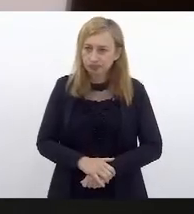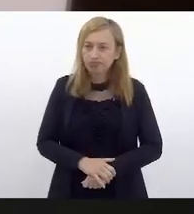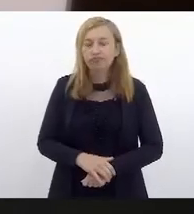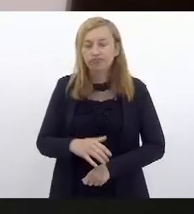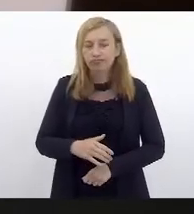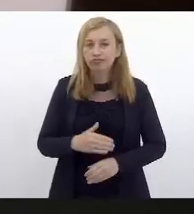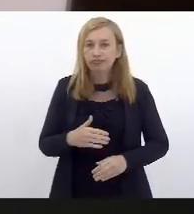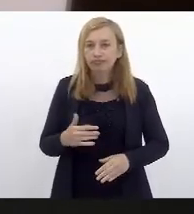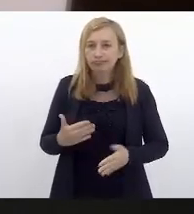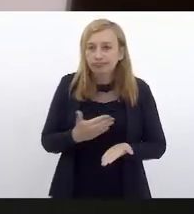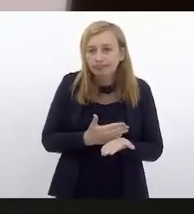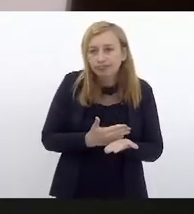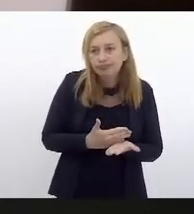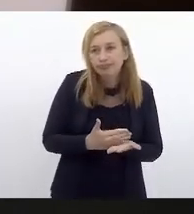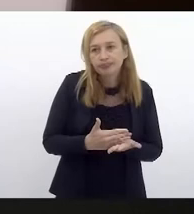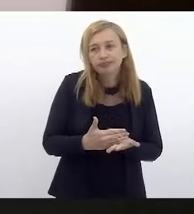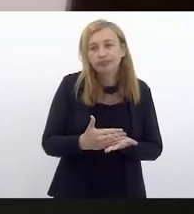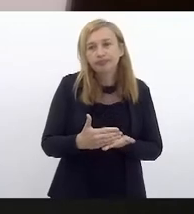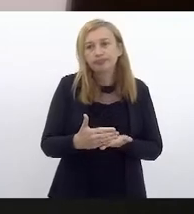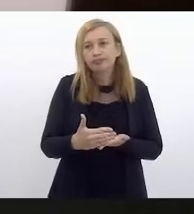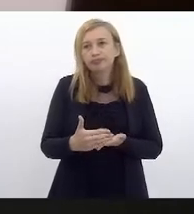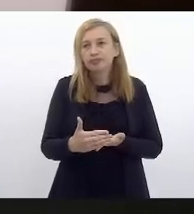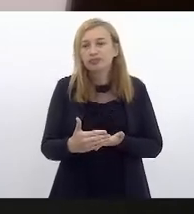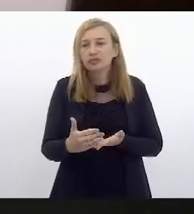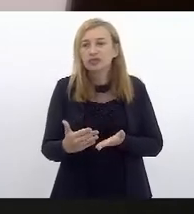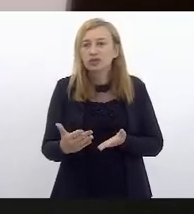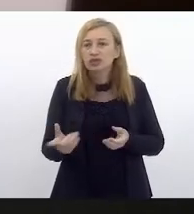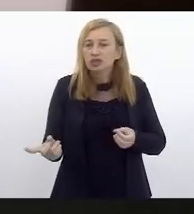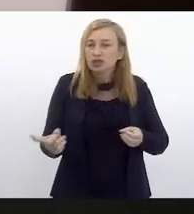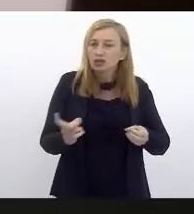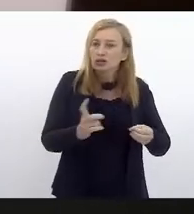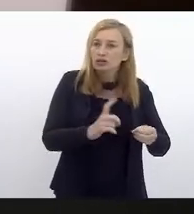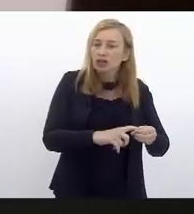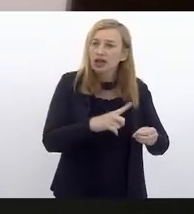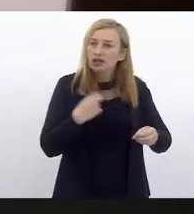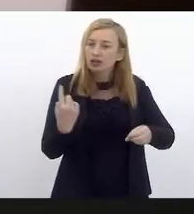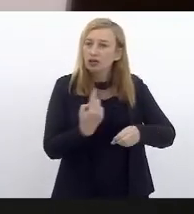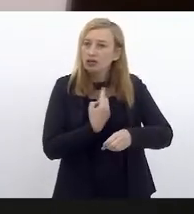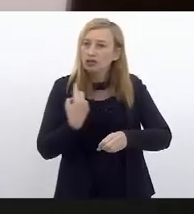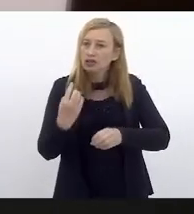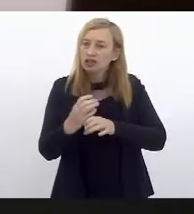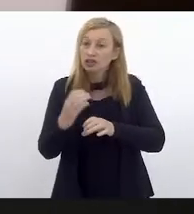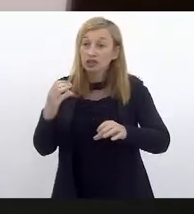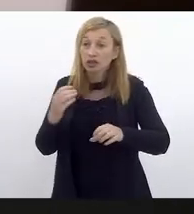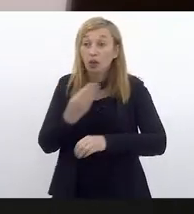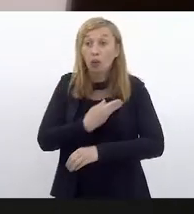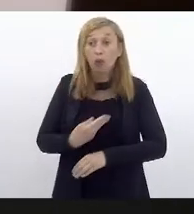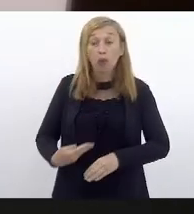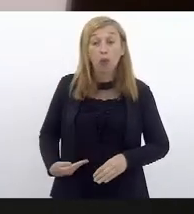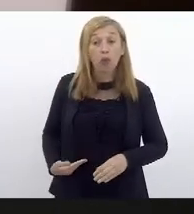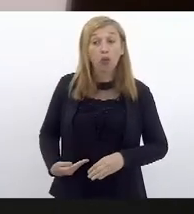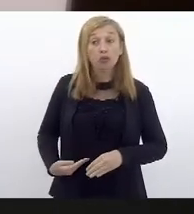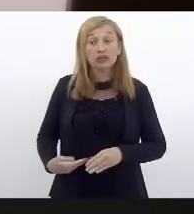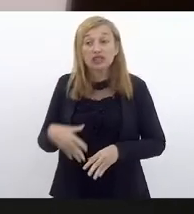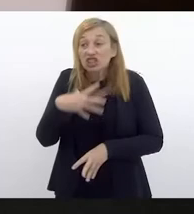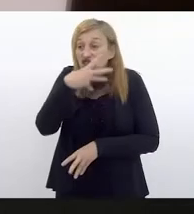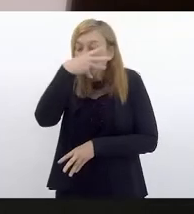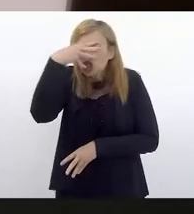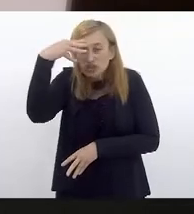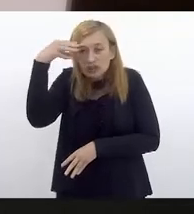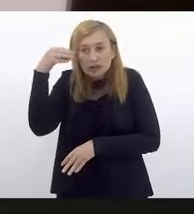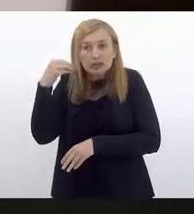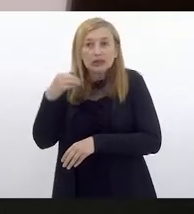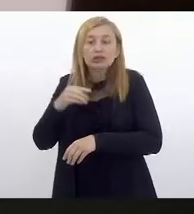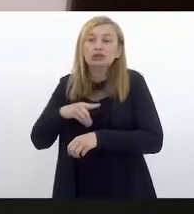gente começa a resgatar a nossa engenharia pública, que está tão esquecida,